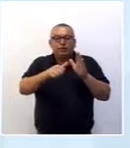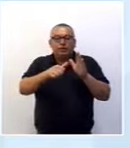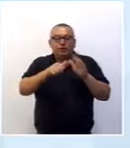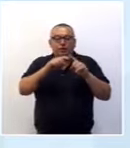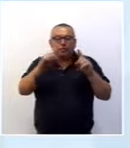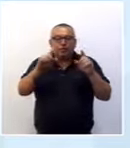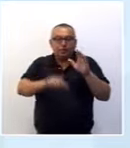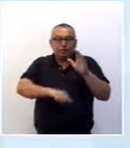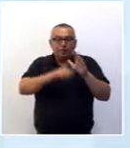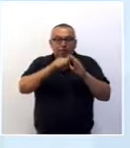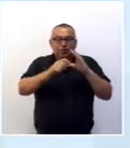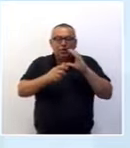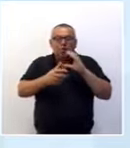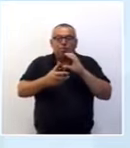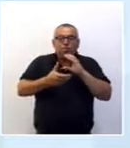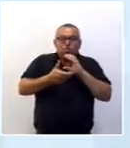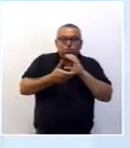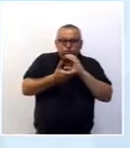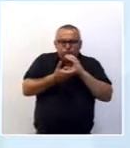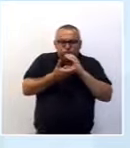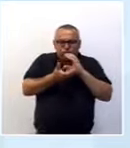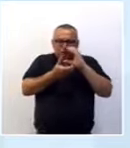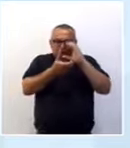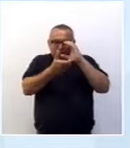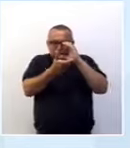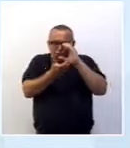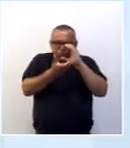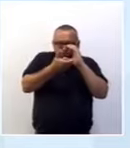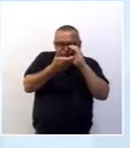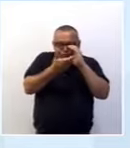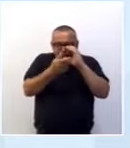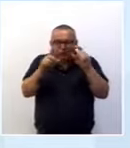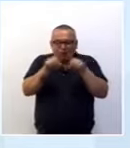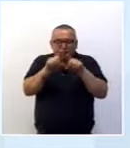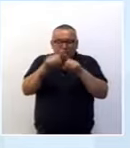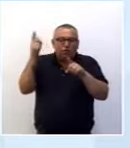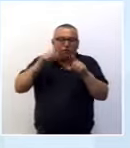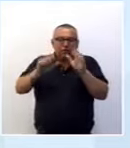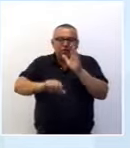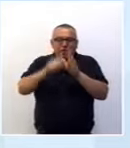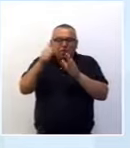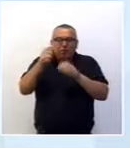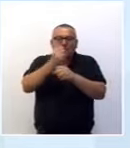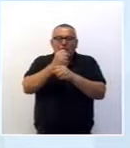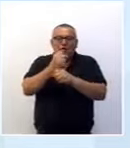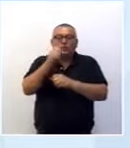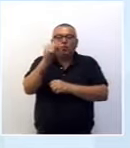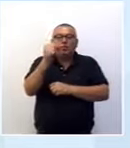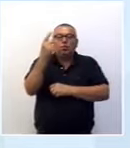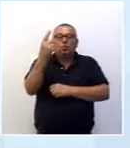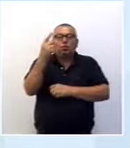simplificando assim, a primeira máquina fotográfica, né, o daguerreotipo. Então, em 1839,